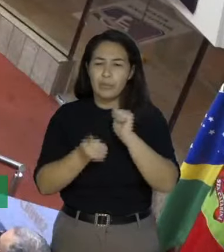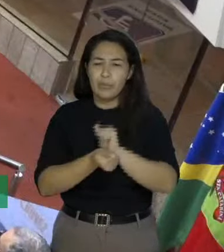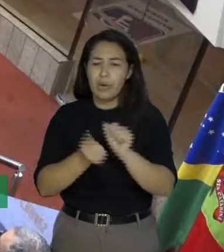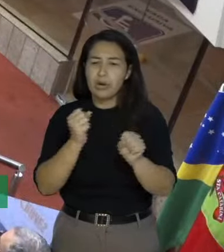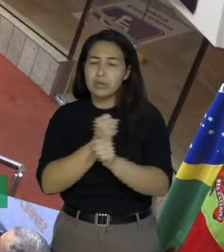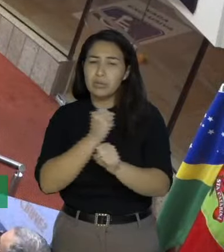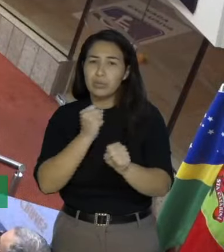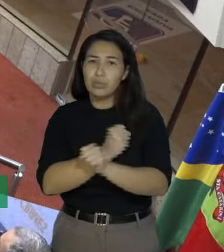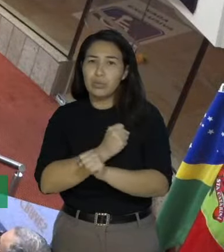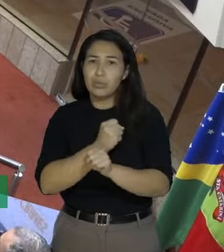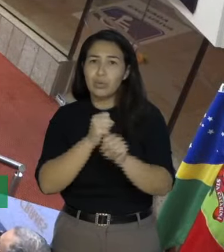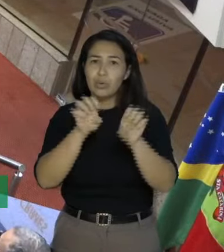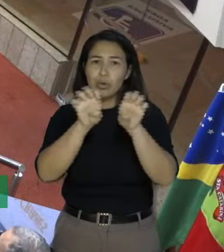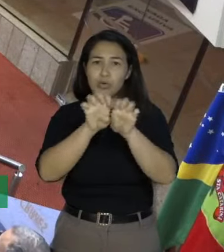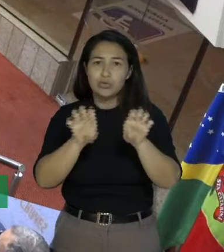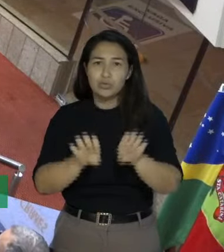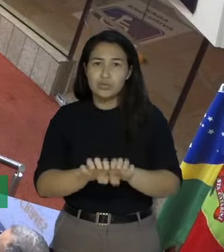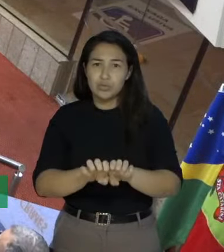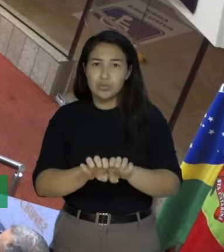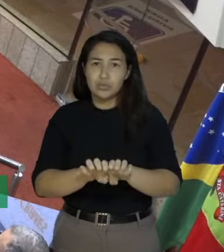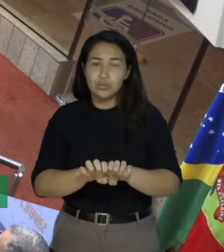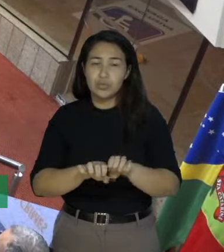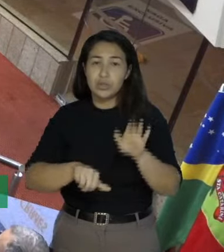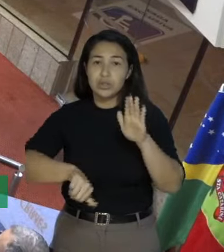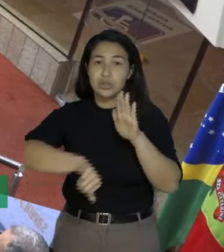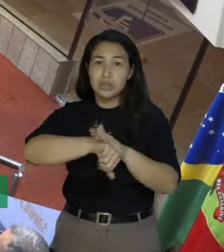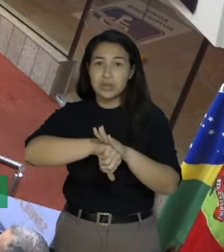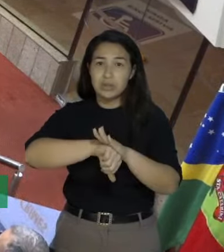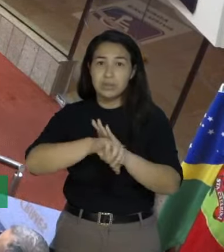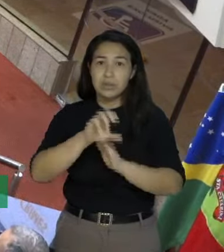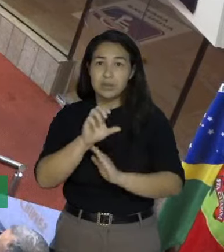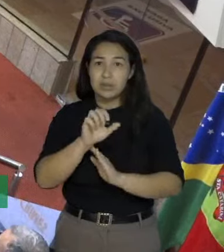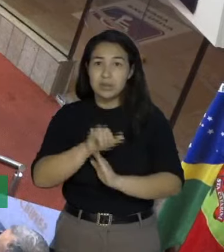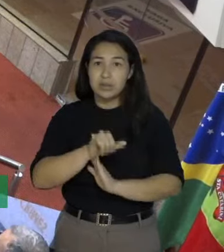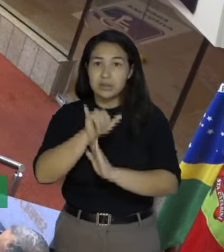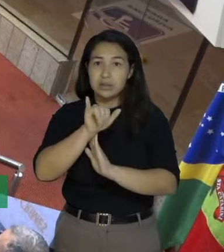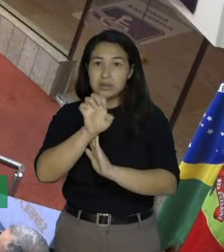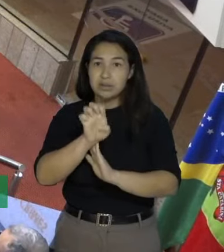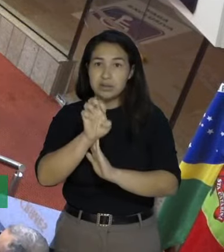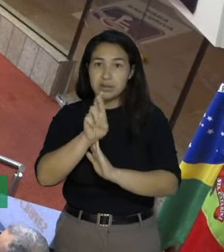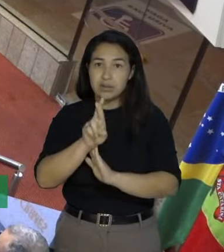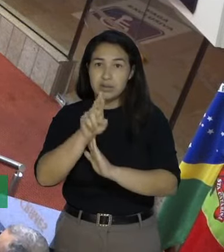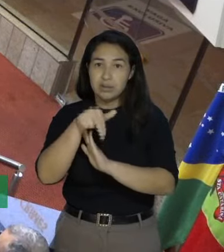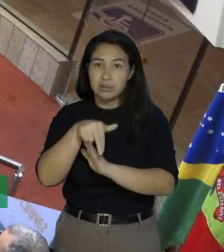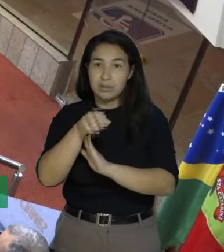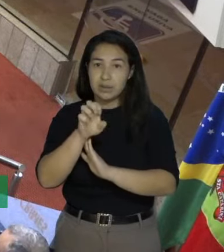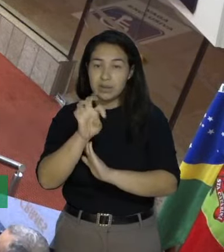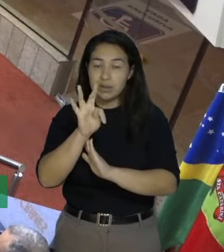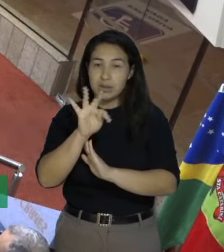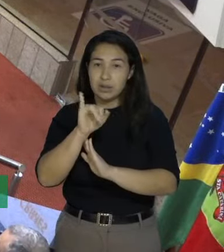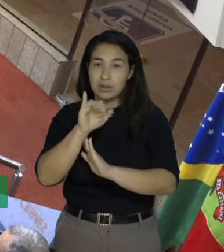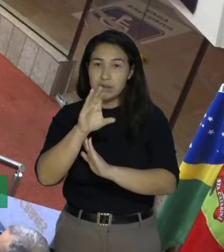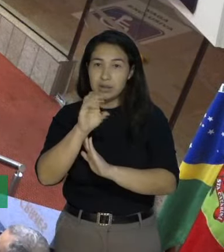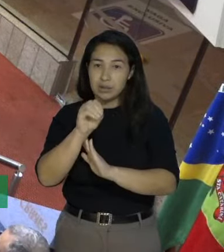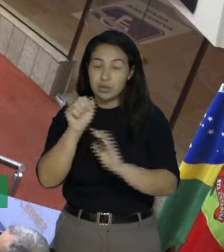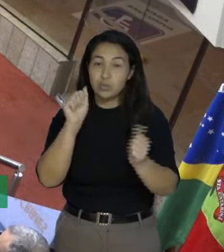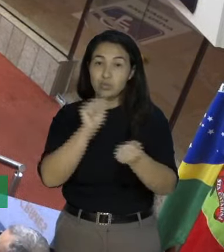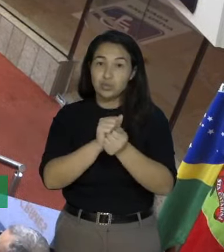específica de investigação de crime cibernéticos Deputado Mauro em conjunto com a polícia civil com a polícia